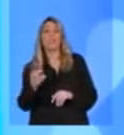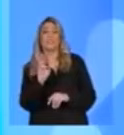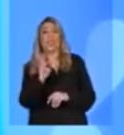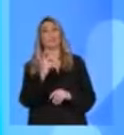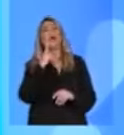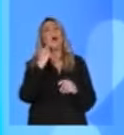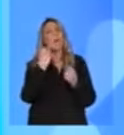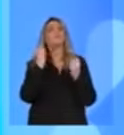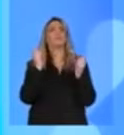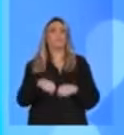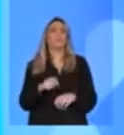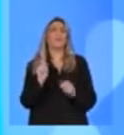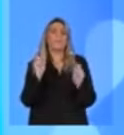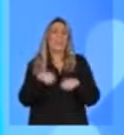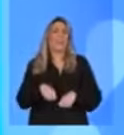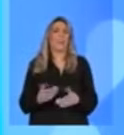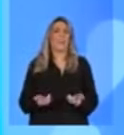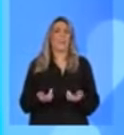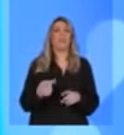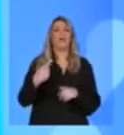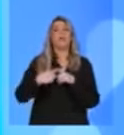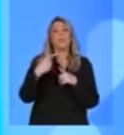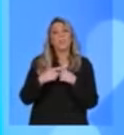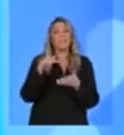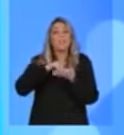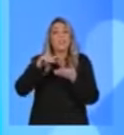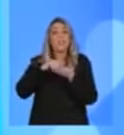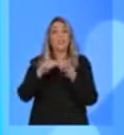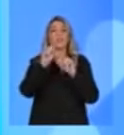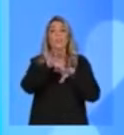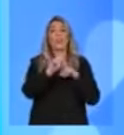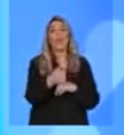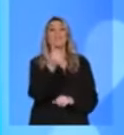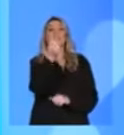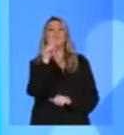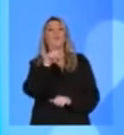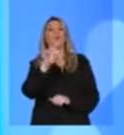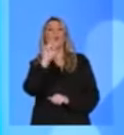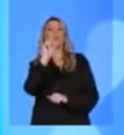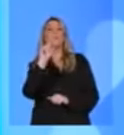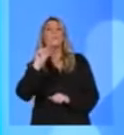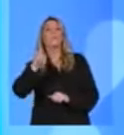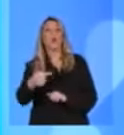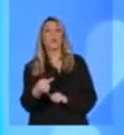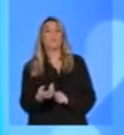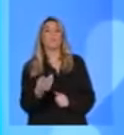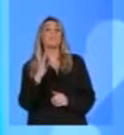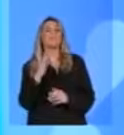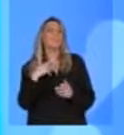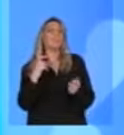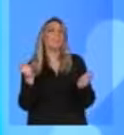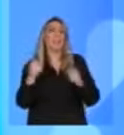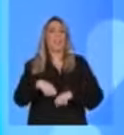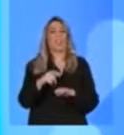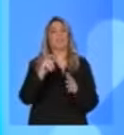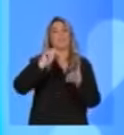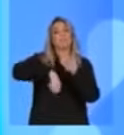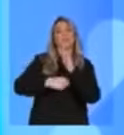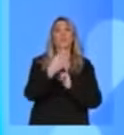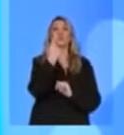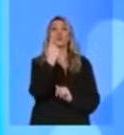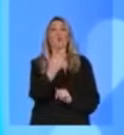possível porque o orçamento da secretaria de educação por ano são 6.8 Eu vou contratar 12.000